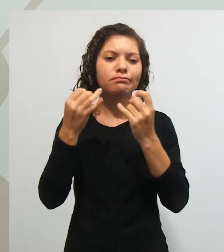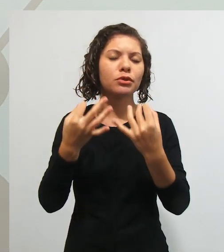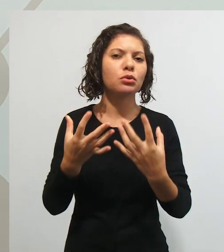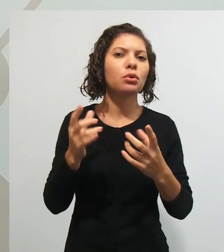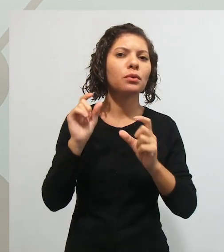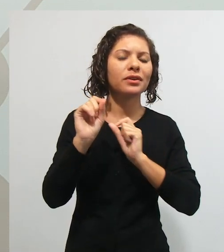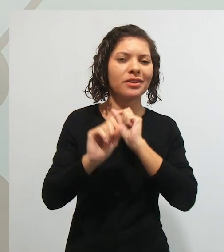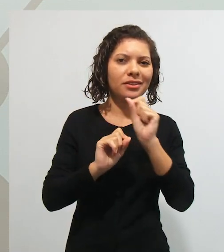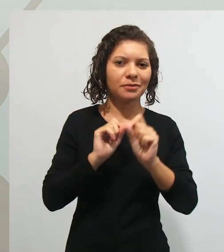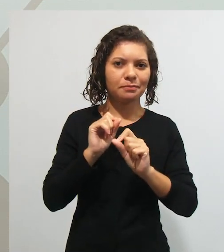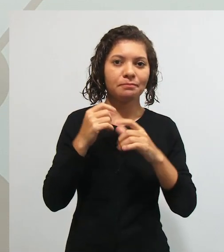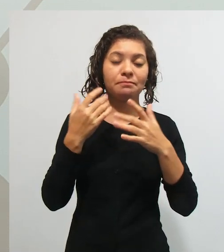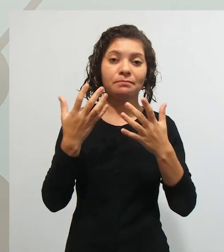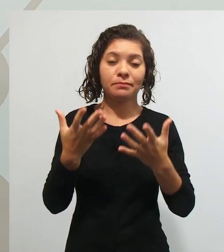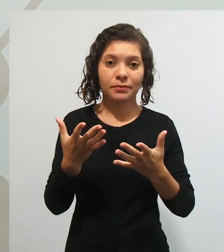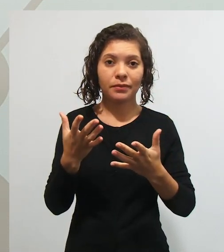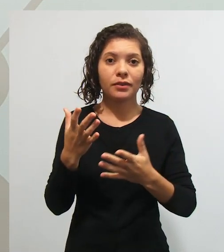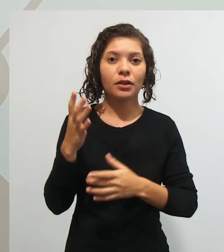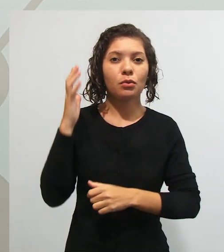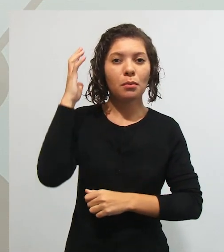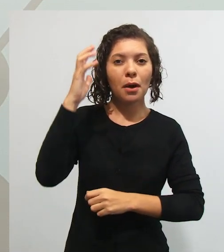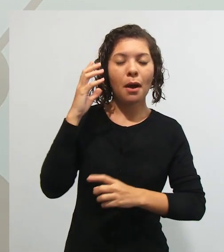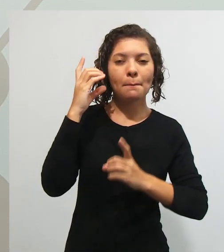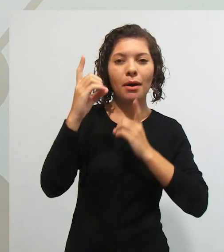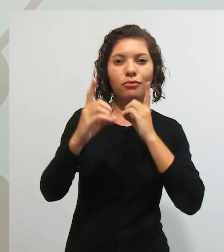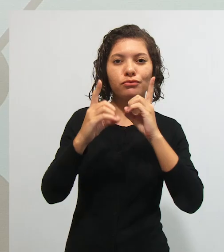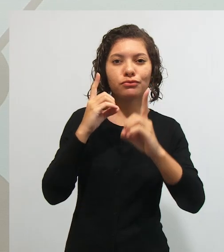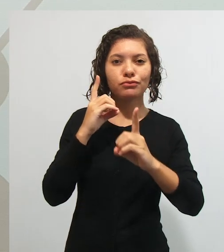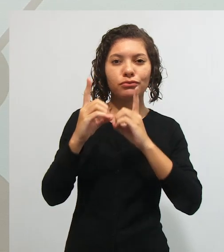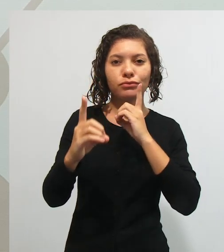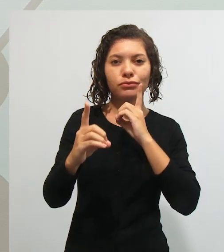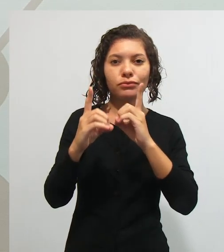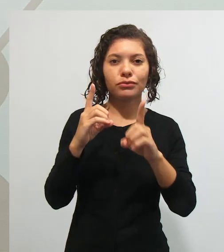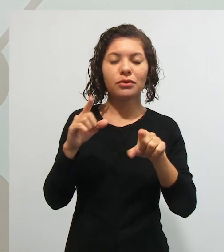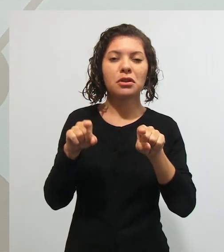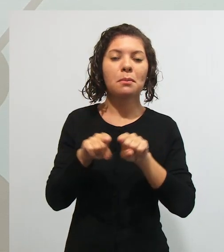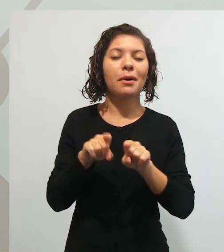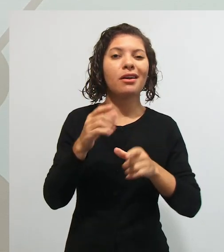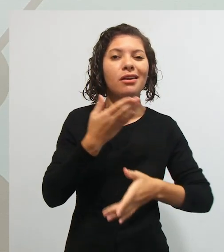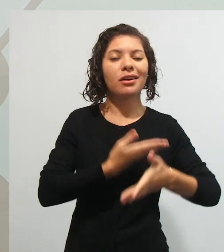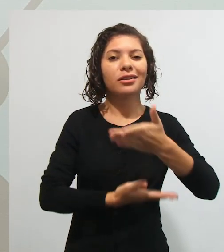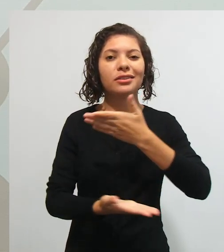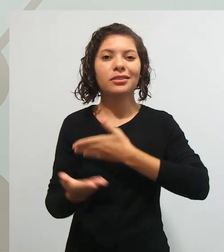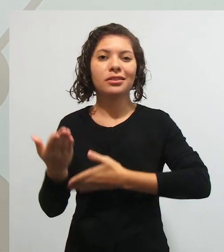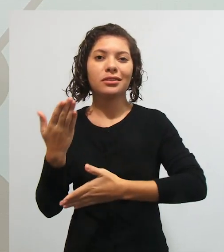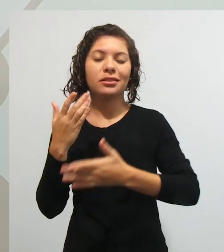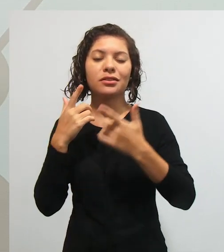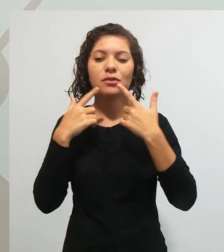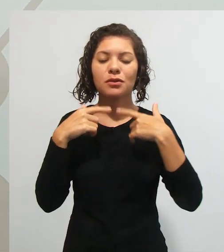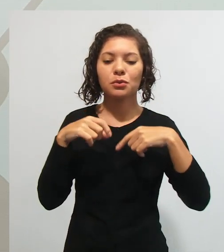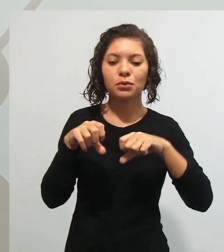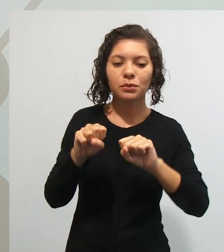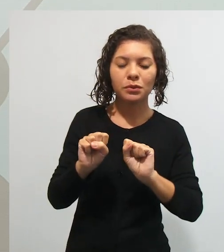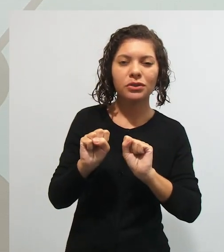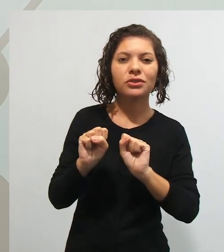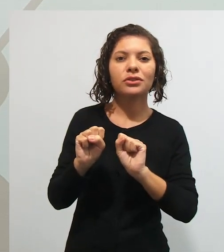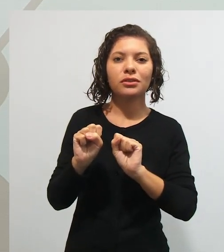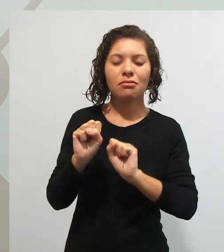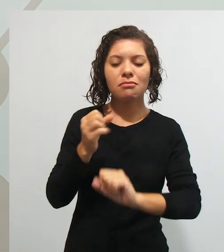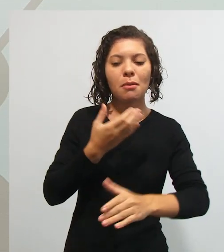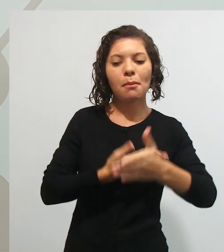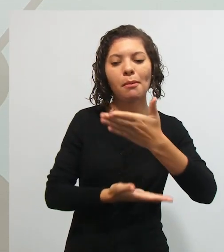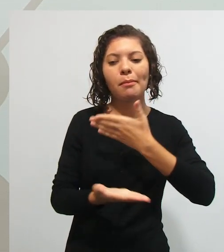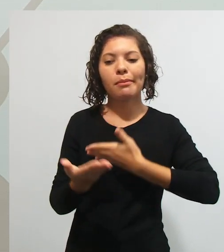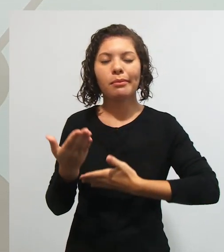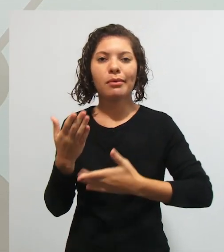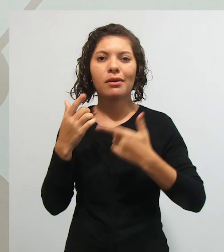por meio do discurso, por meio do diálogo, por meio da interação linguística, interação